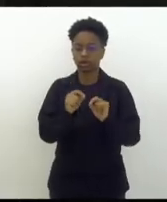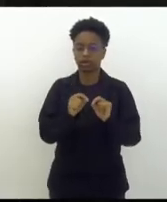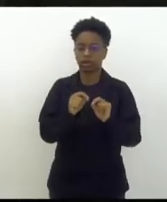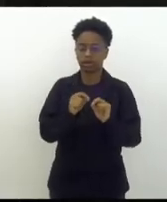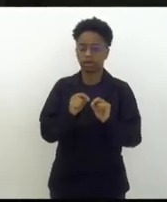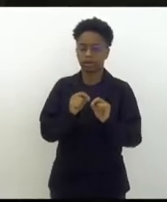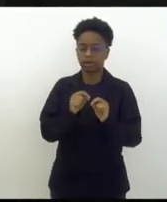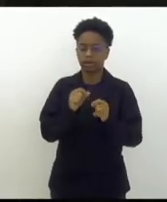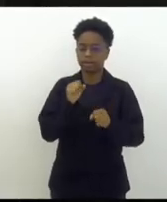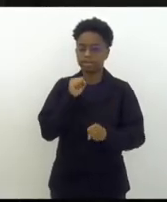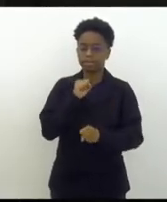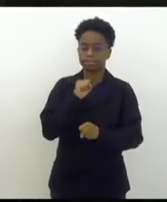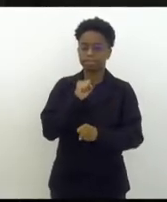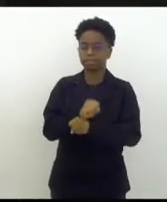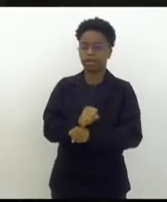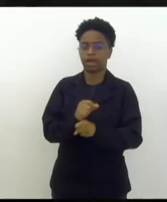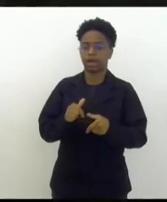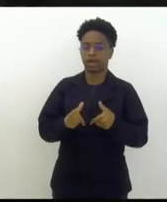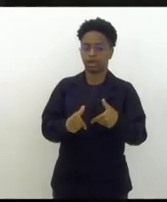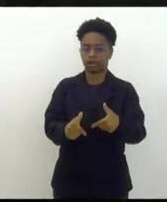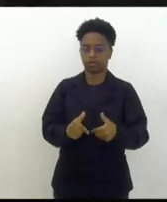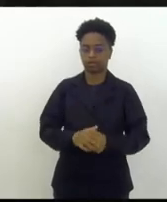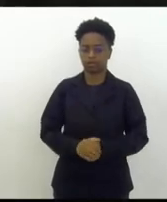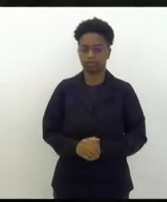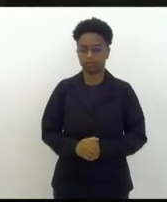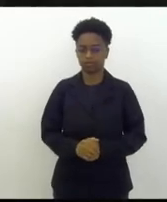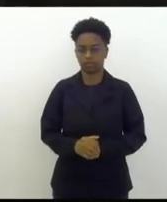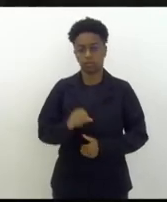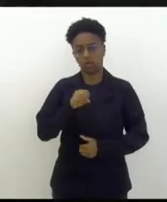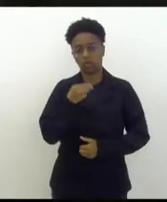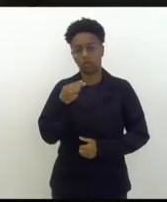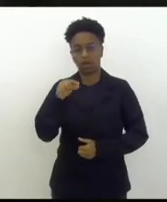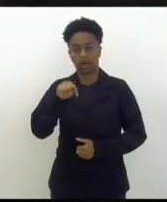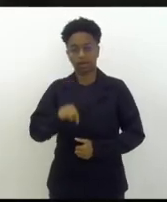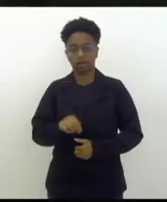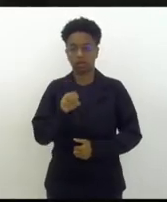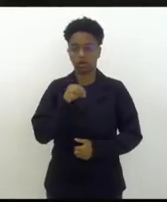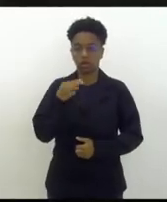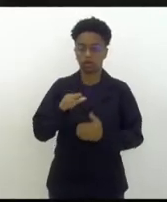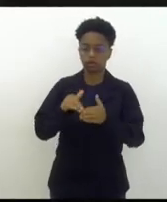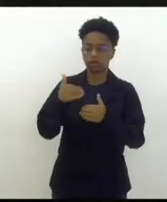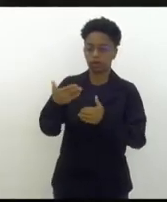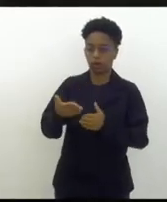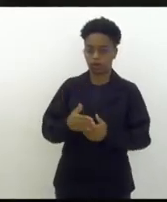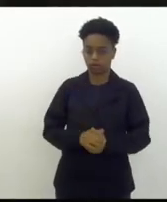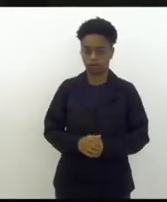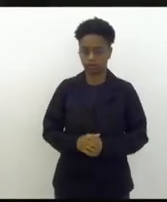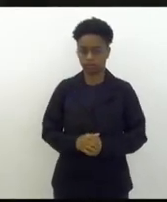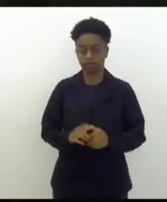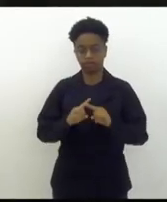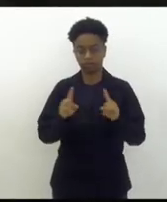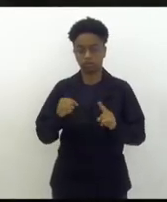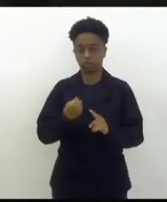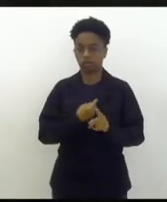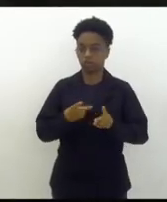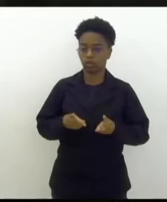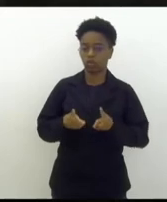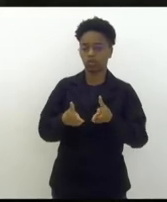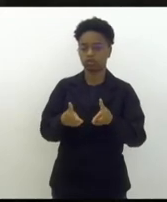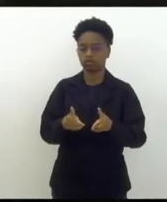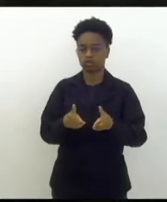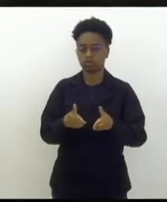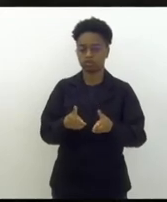interromper a sua atuação seja no Parlamento seja fora do Parlamento mas seguiremos de